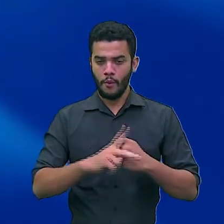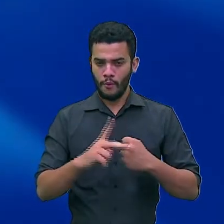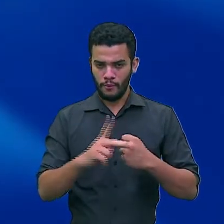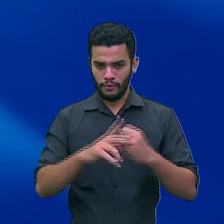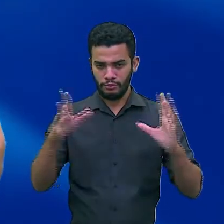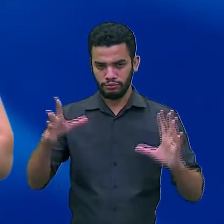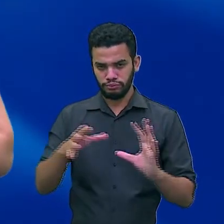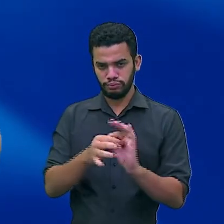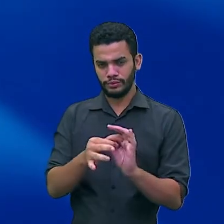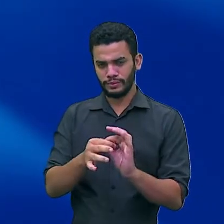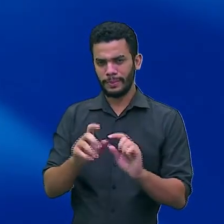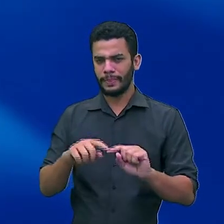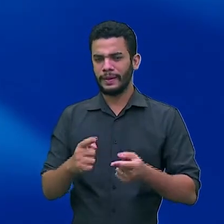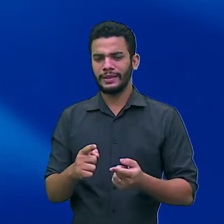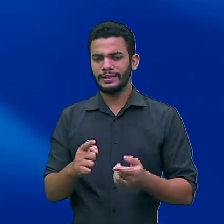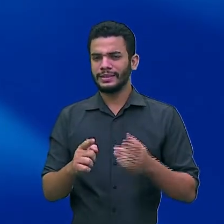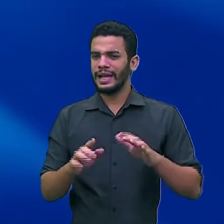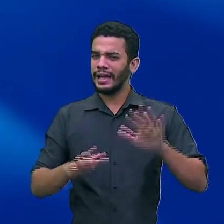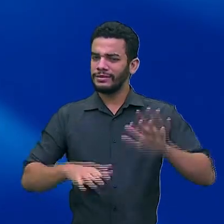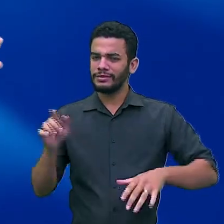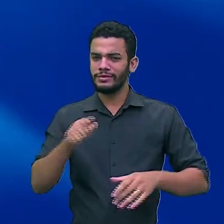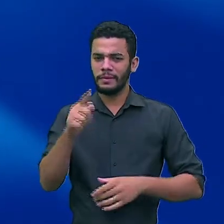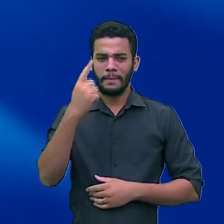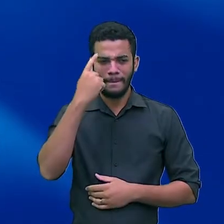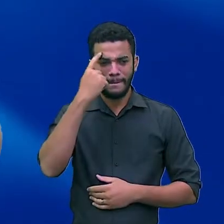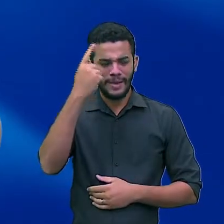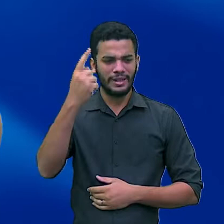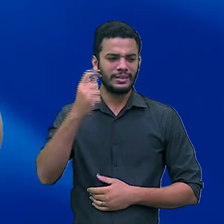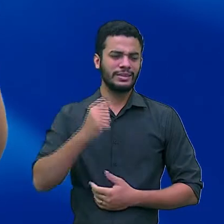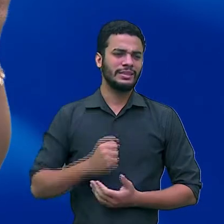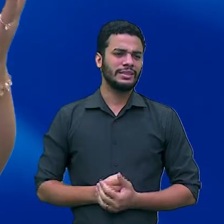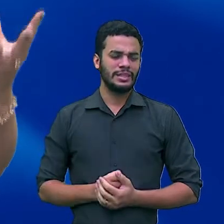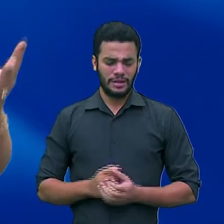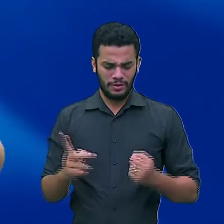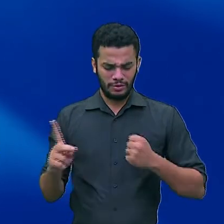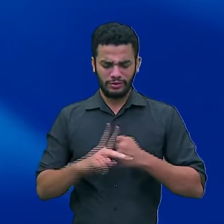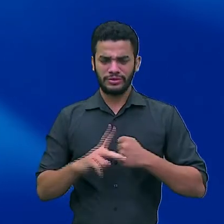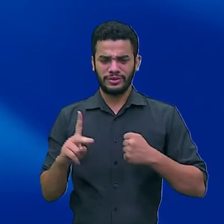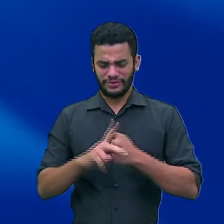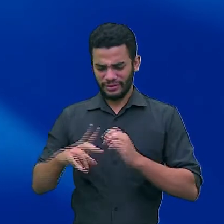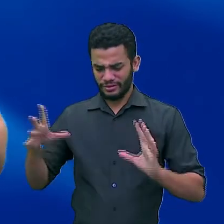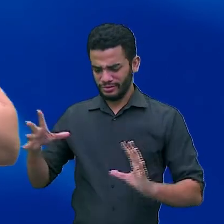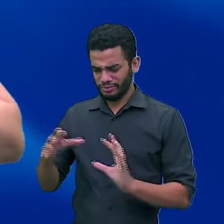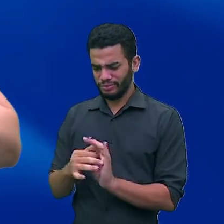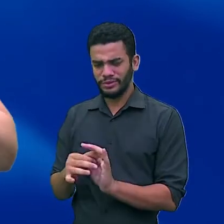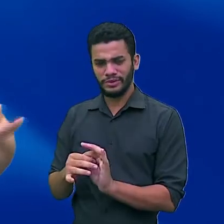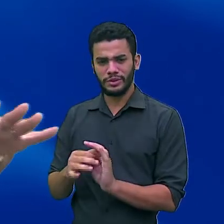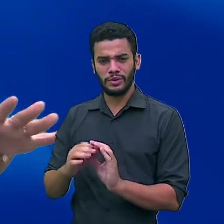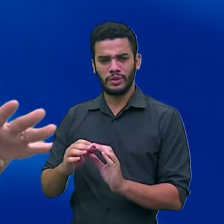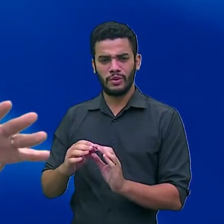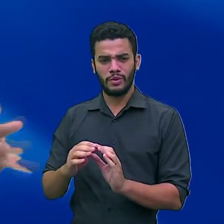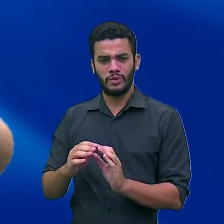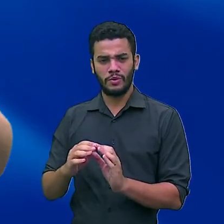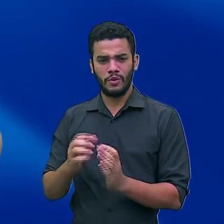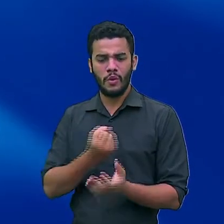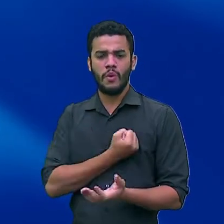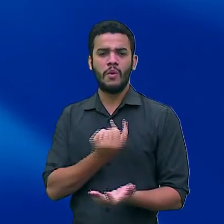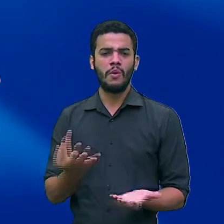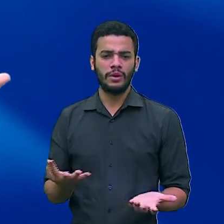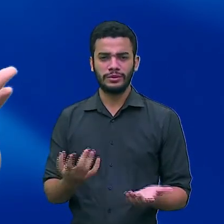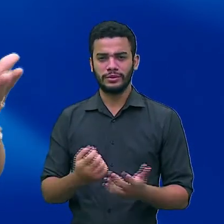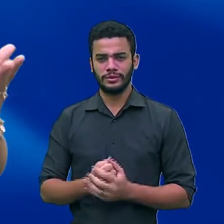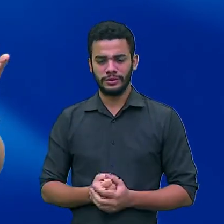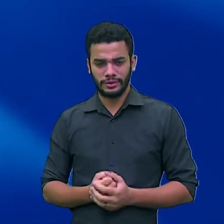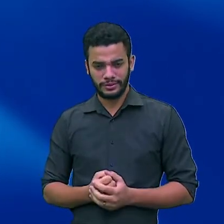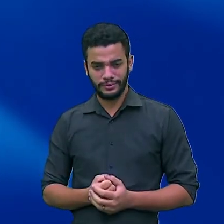estar pensando, né, estudante? Professora, quais são os verbos de ligação? É claro, temos